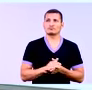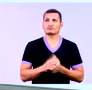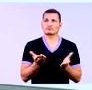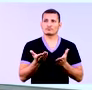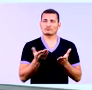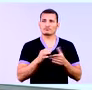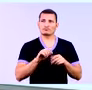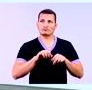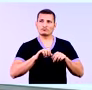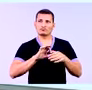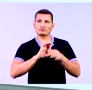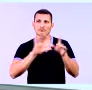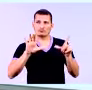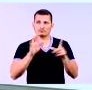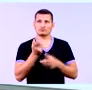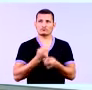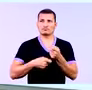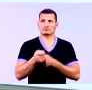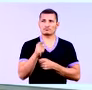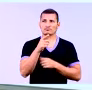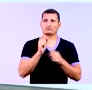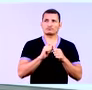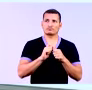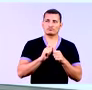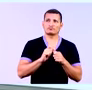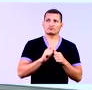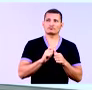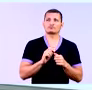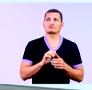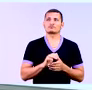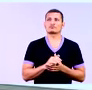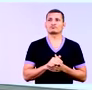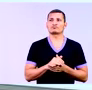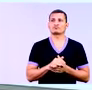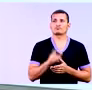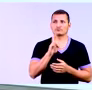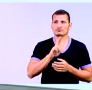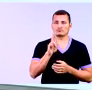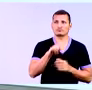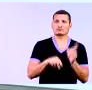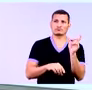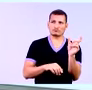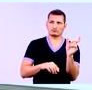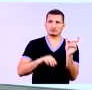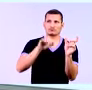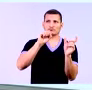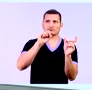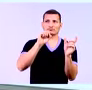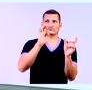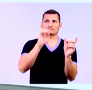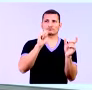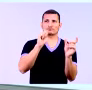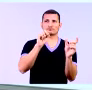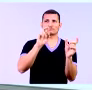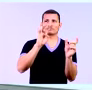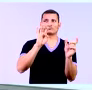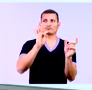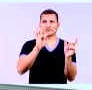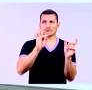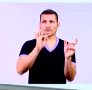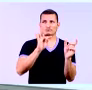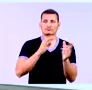a transação. Tá? Você faz isso explicitamente através desse comando, start transactions. Na